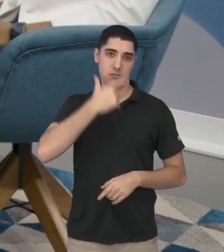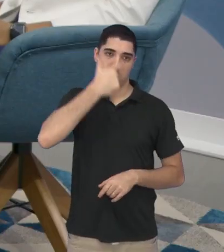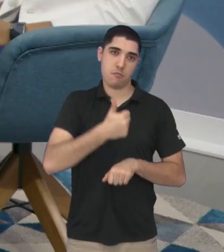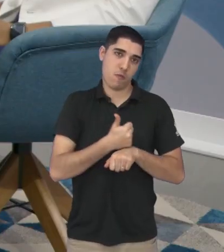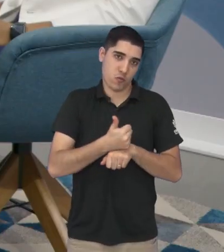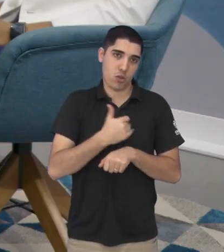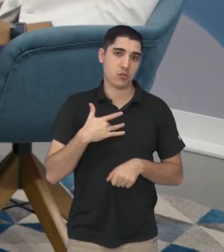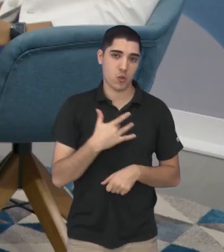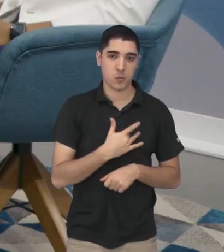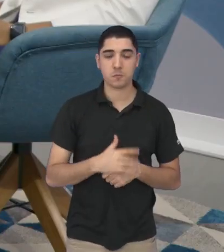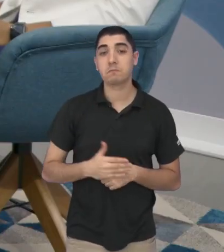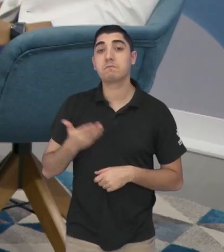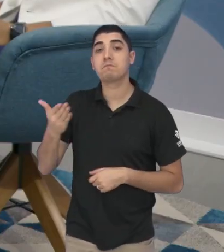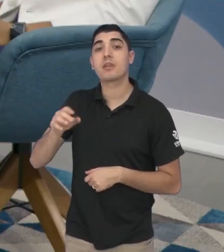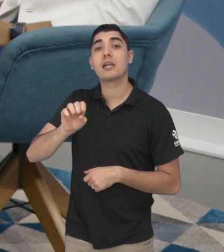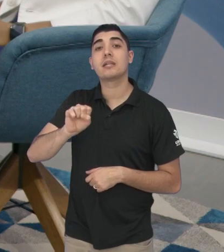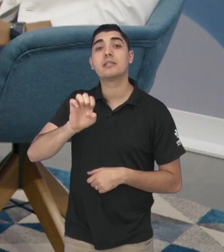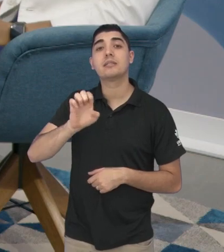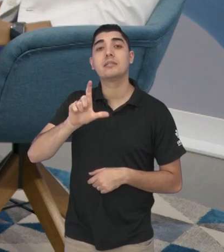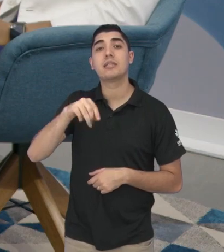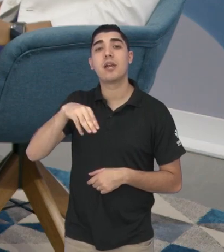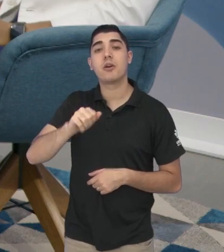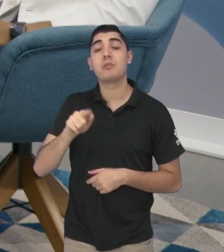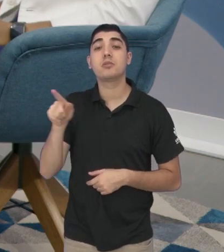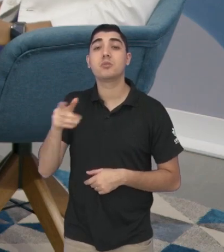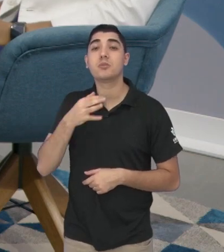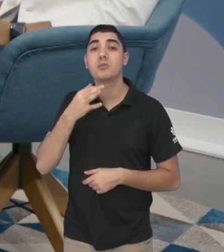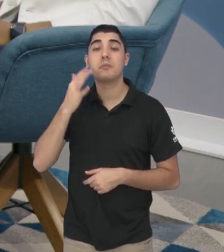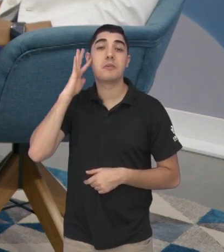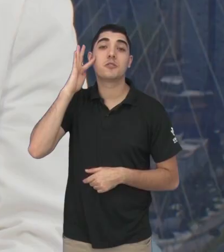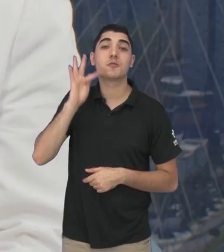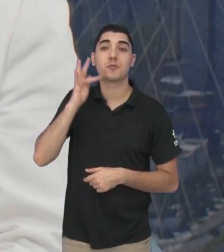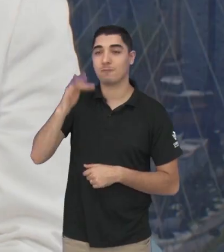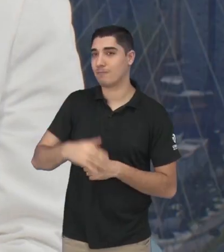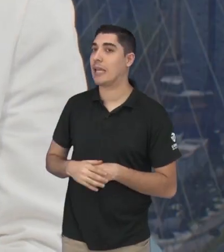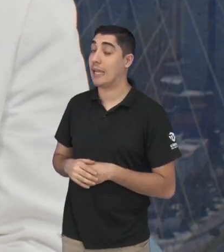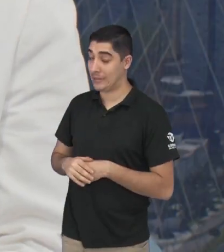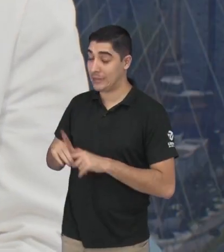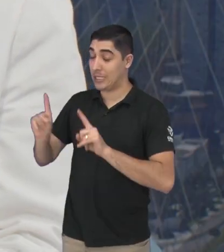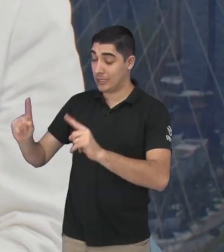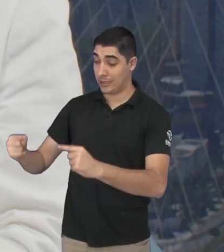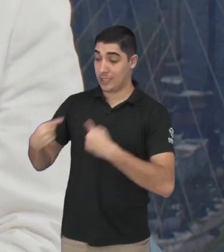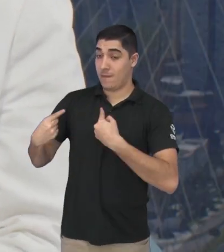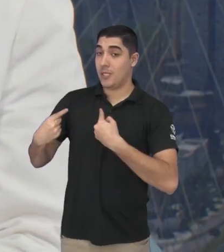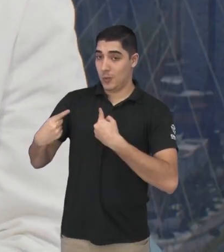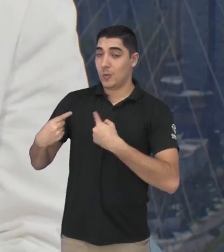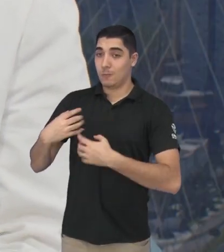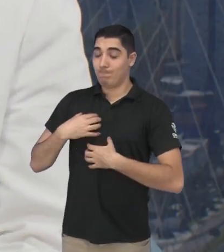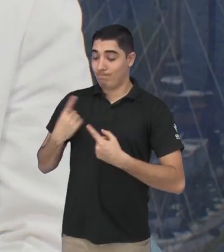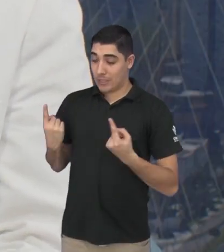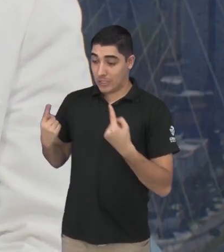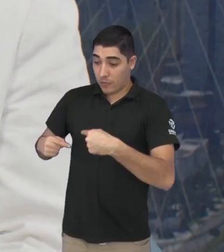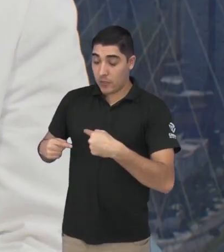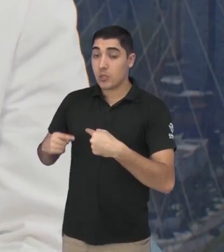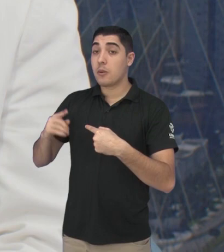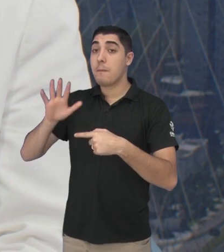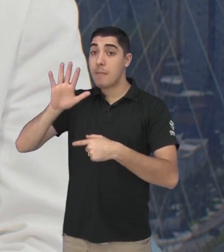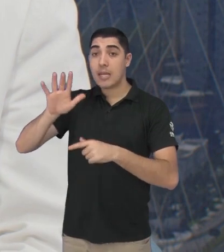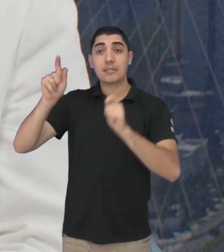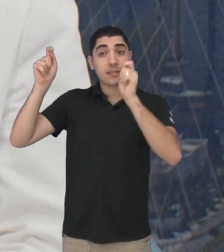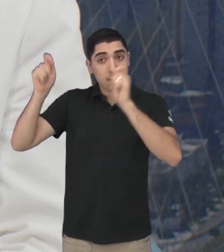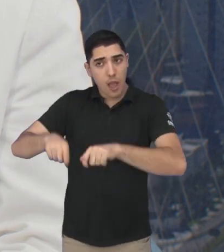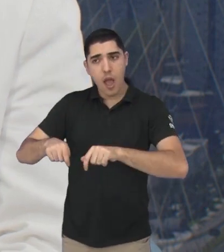saúde. Selma, perspectivas? Isso é um grande desafio, né? Mas é um desafio possível de ser